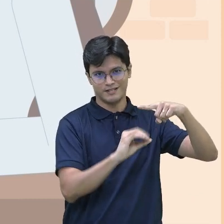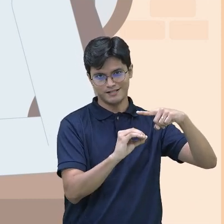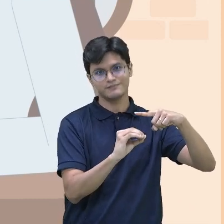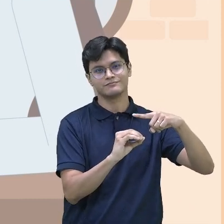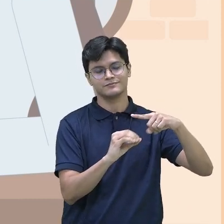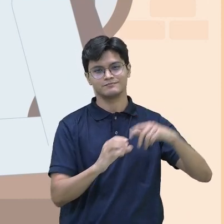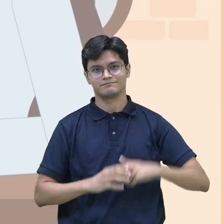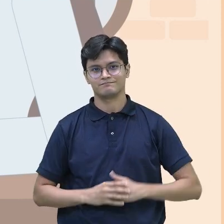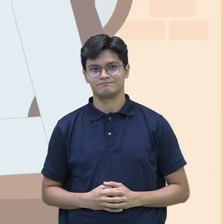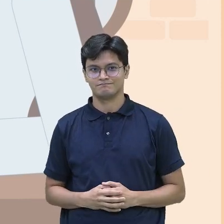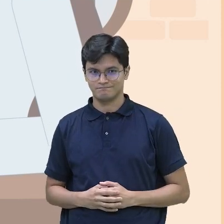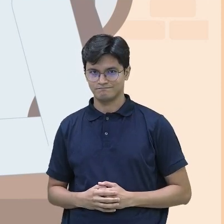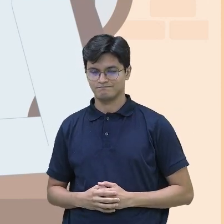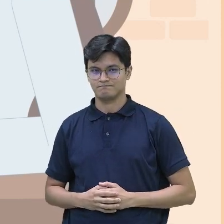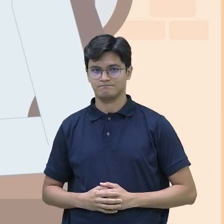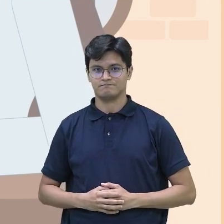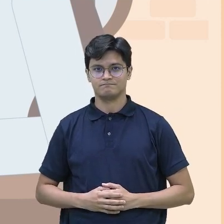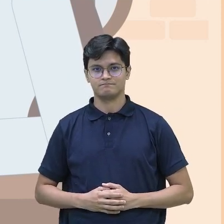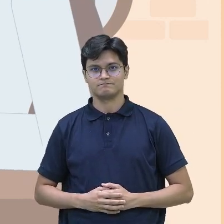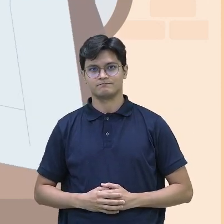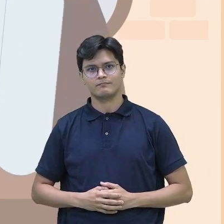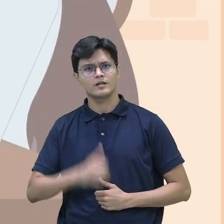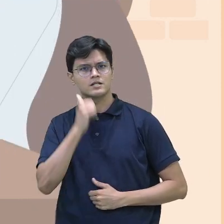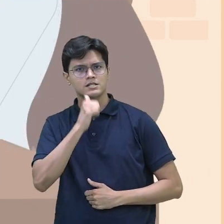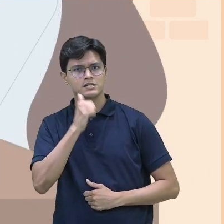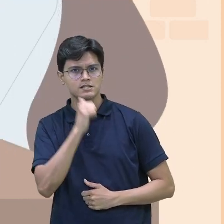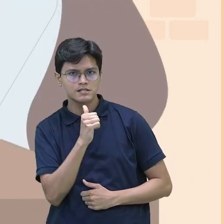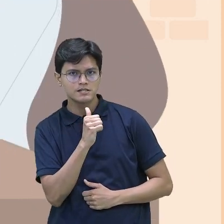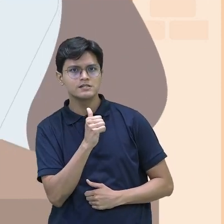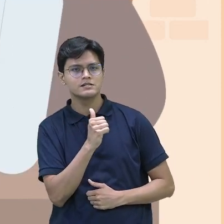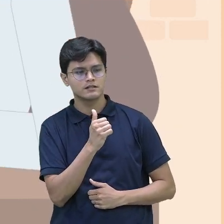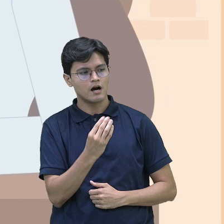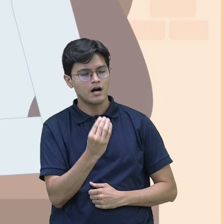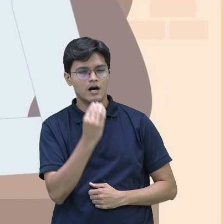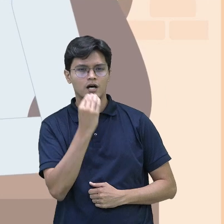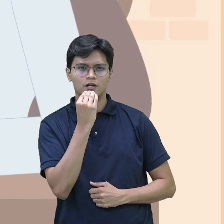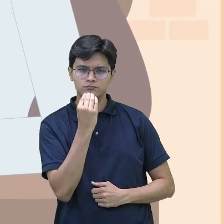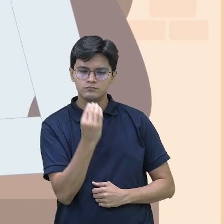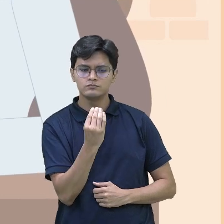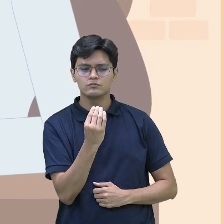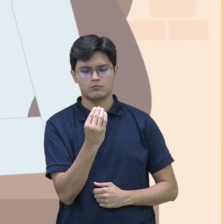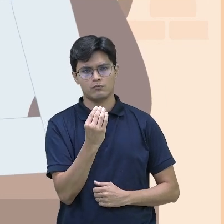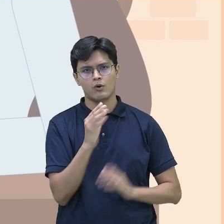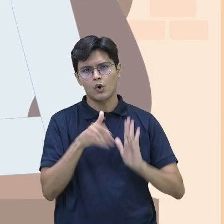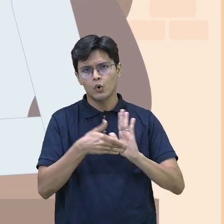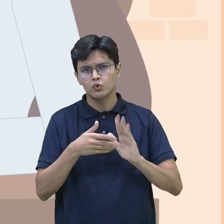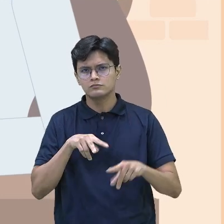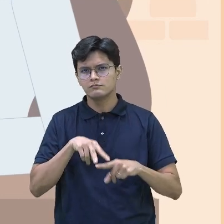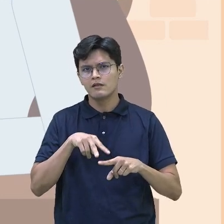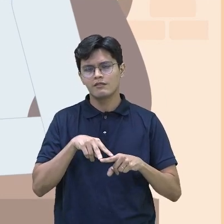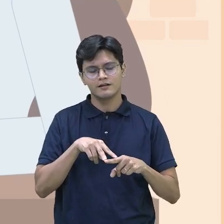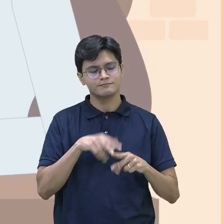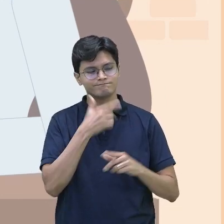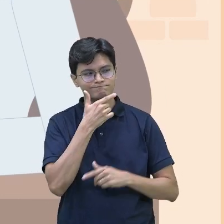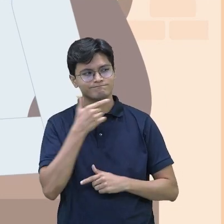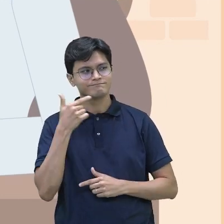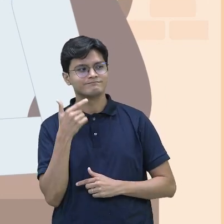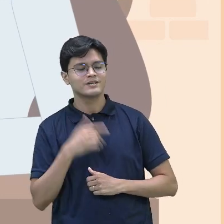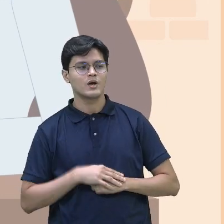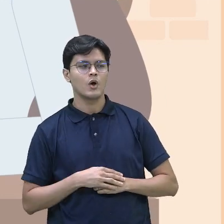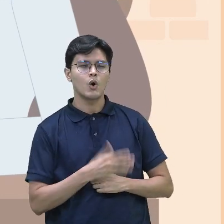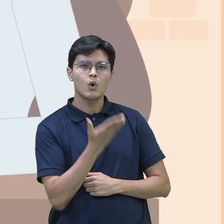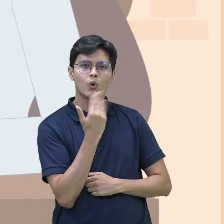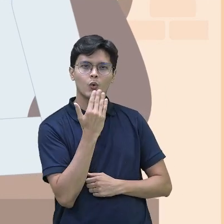orgulhoso de sua capacidade. Cecília deu mais uma mordida no último pedaço dela e sorriu. "Eu